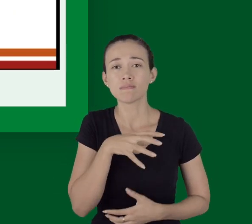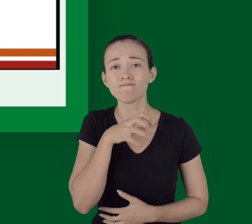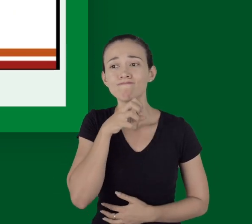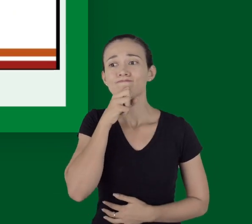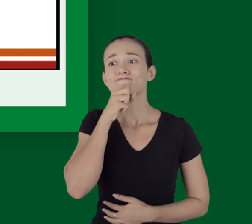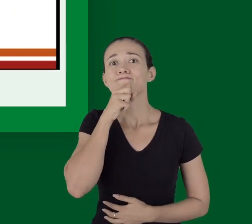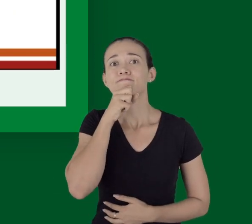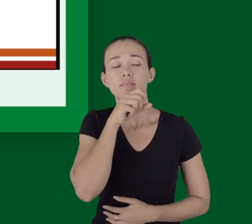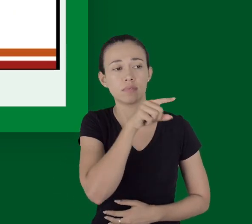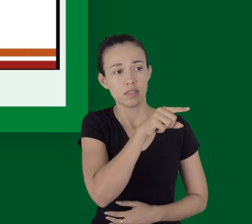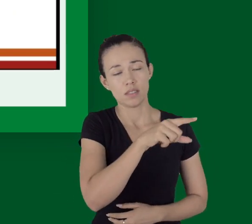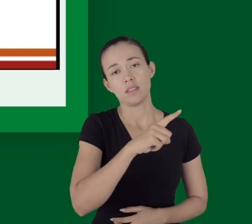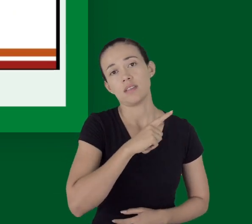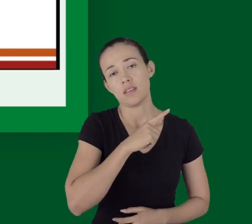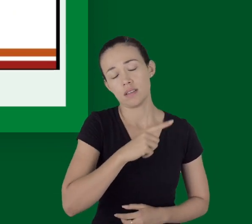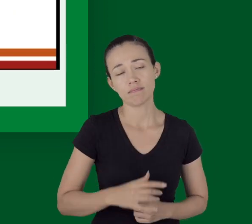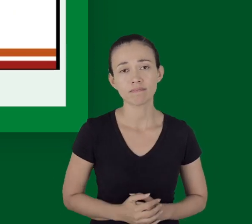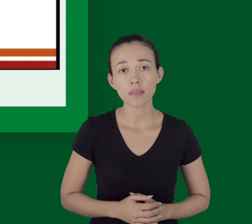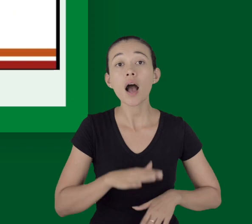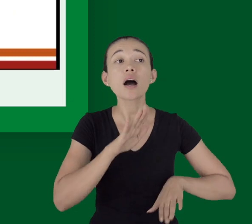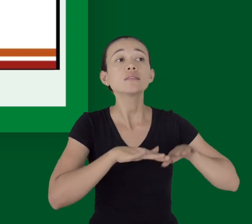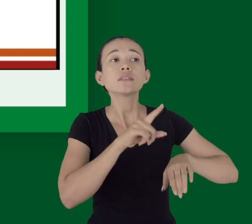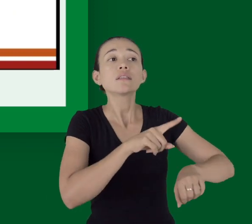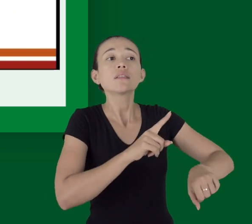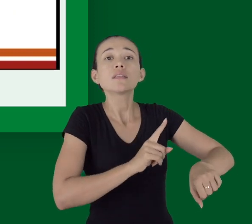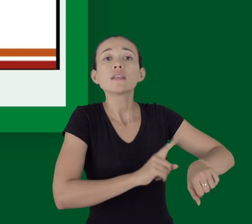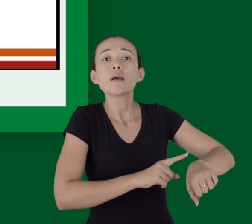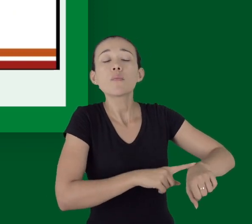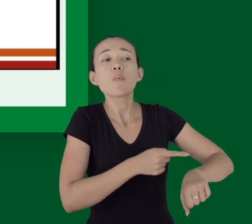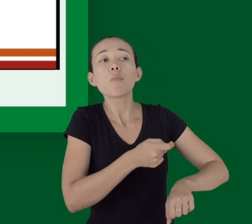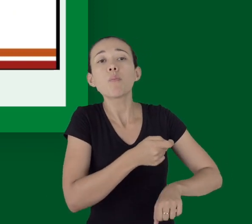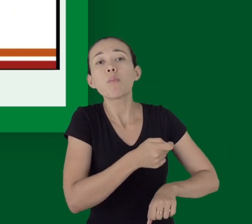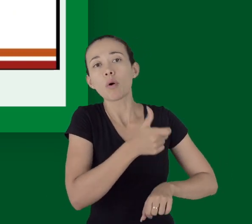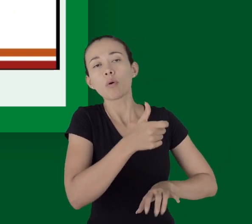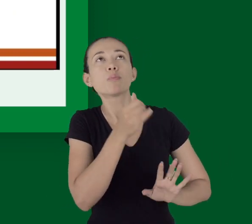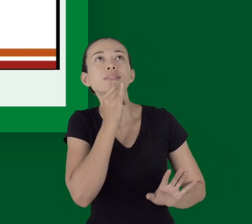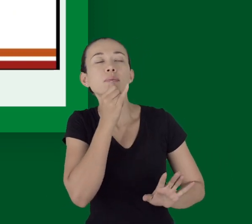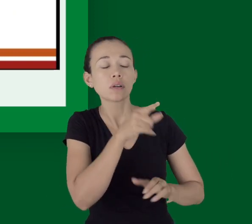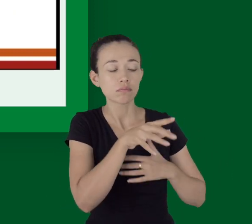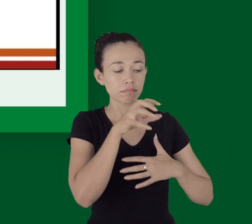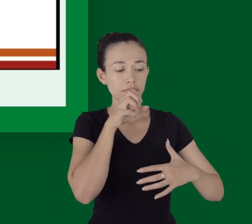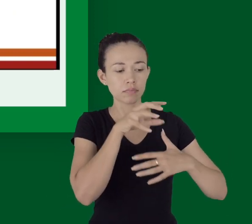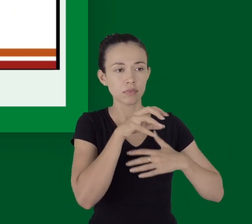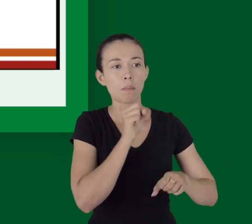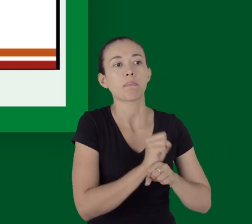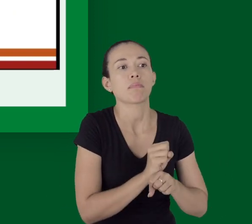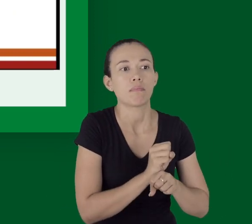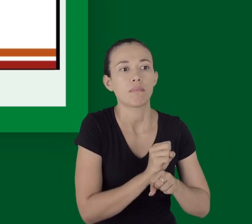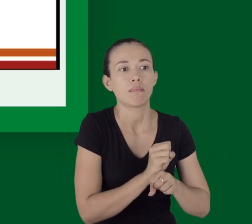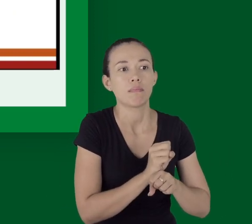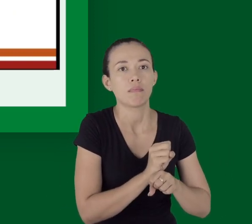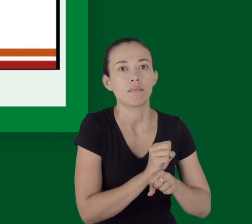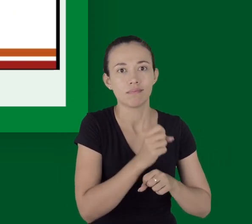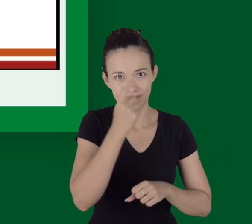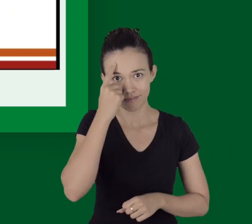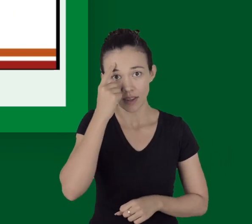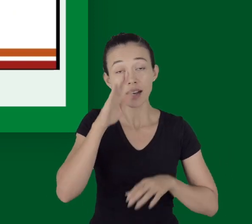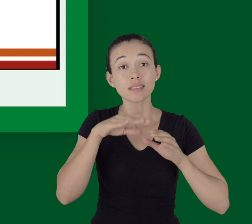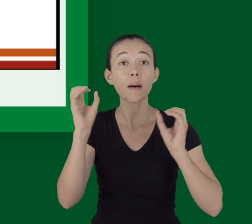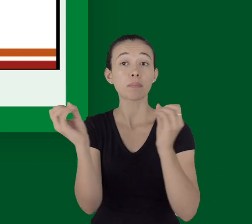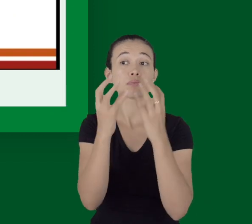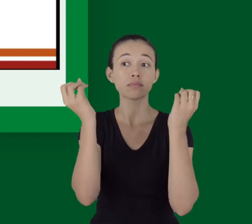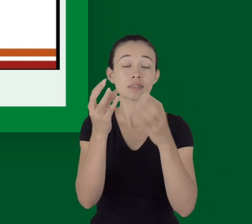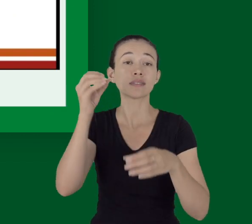Às vezes, o que é mais perceptível ali é só períodos de apneia. O paciente está respirando e, de repente, ele para de respirar. E, às vezes, dentro da ambulância, isso